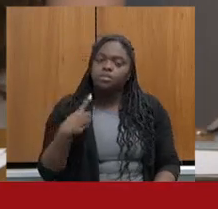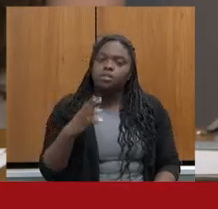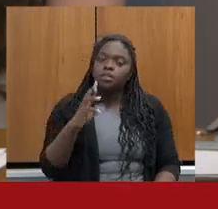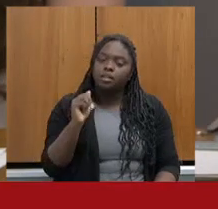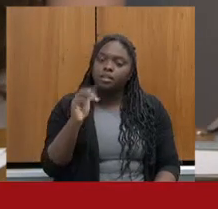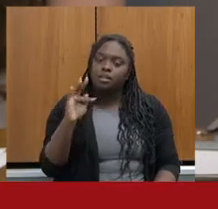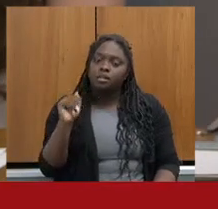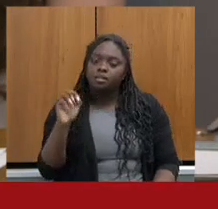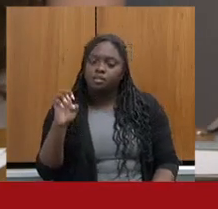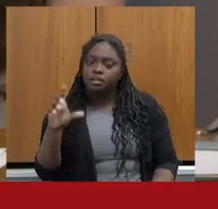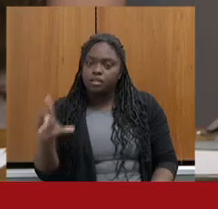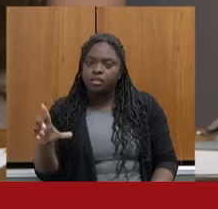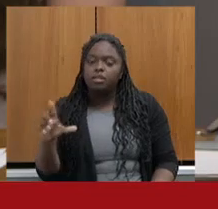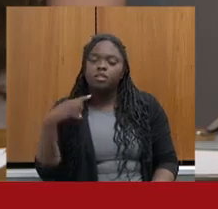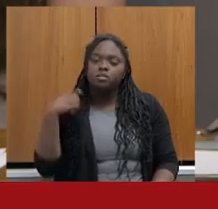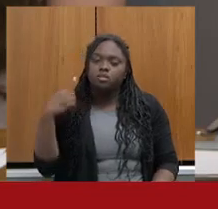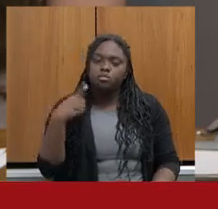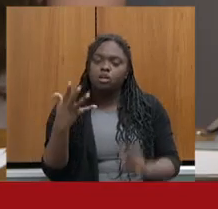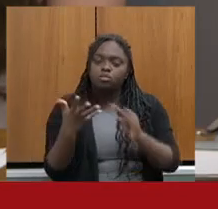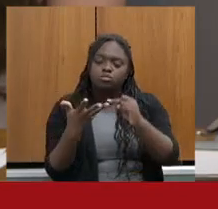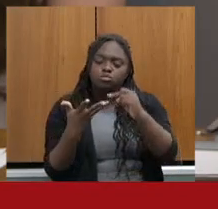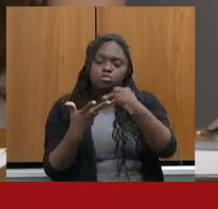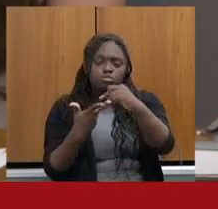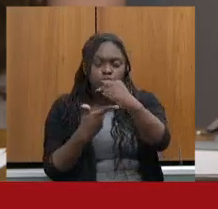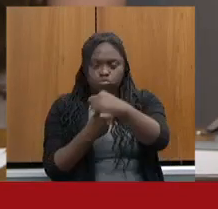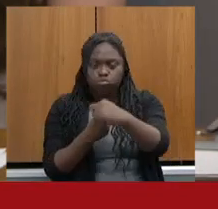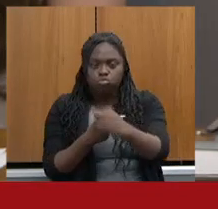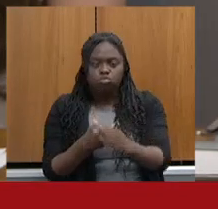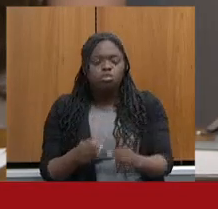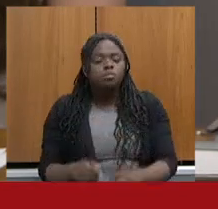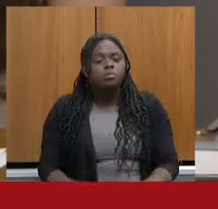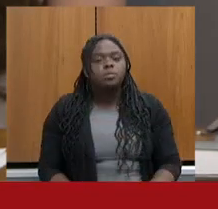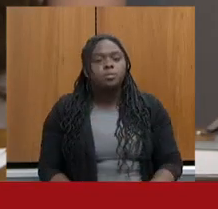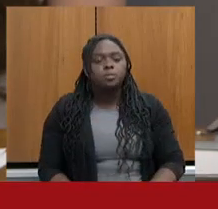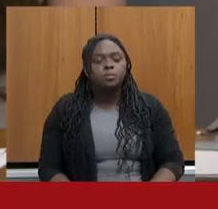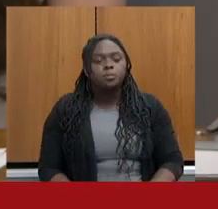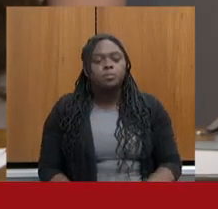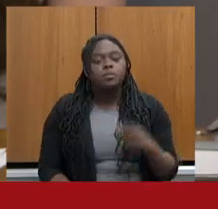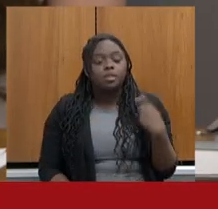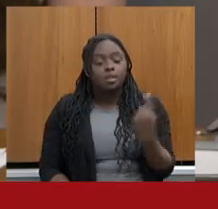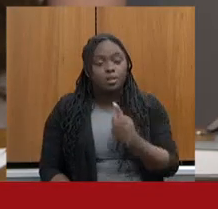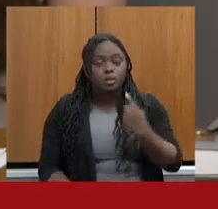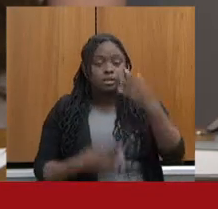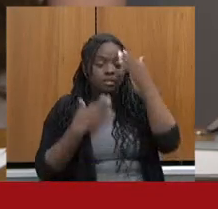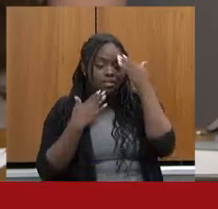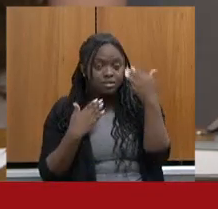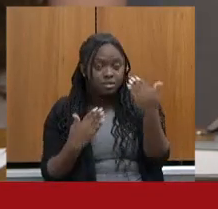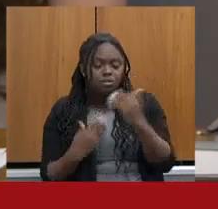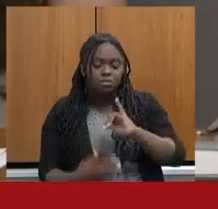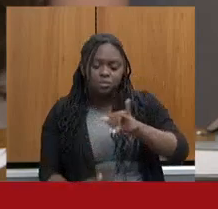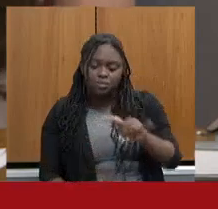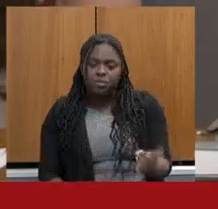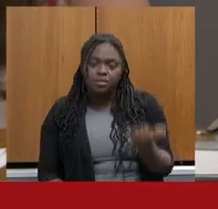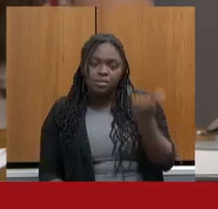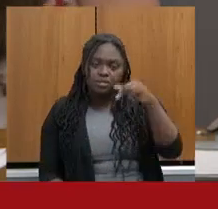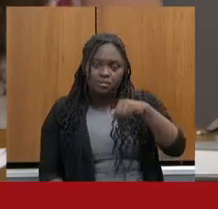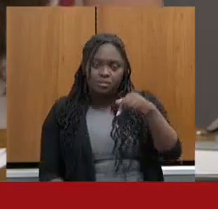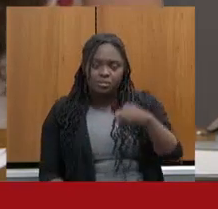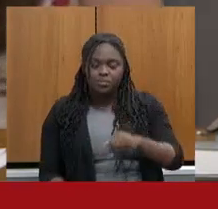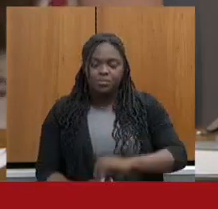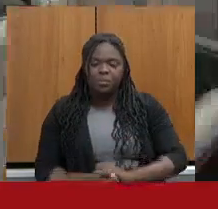Deputado Bartô Deputado Gustavo Santana Deputado Coronel Sandro nossa gratidão pela oportunidade de estarmos aqui